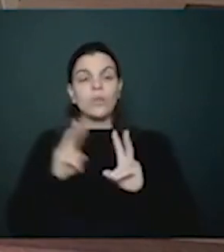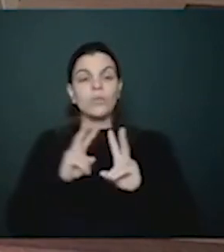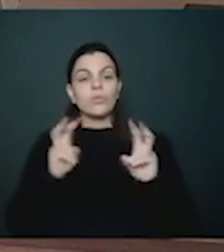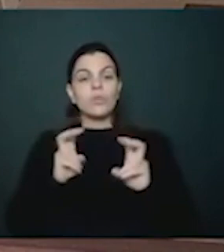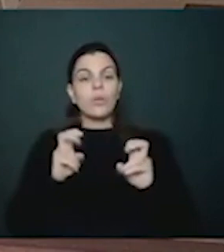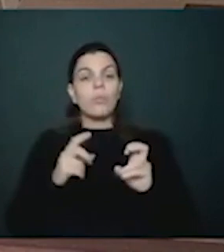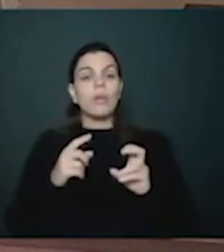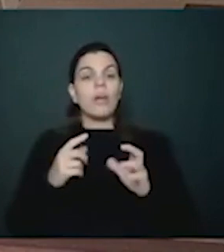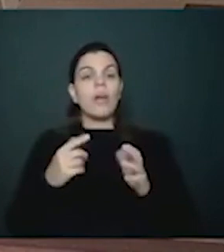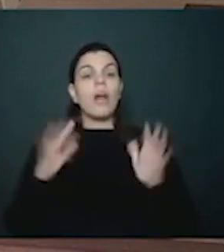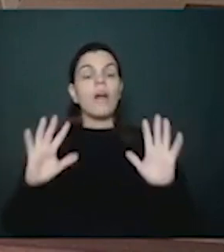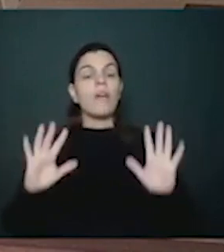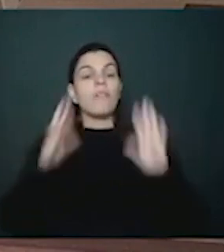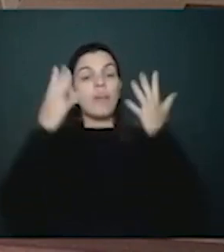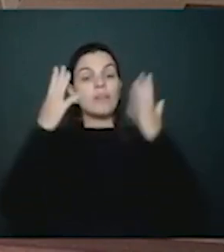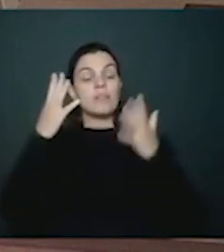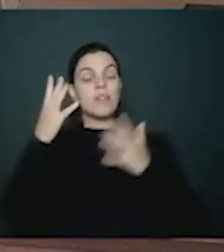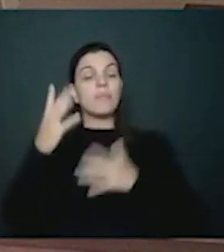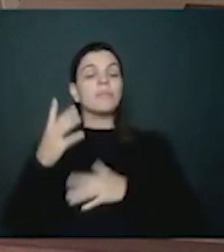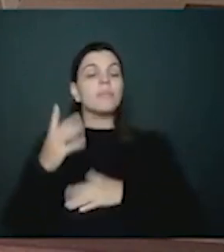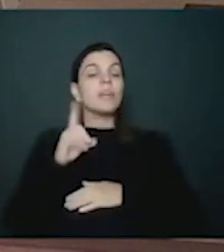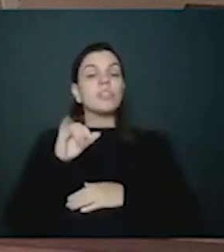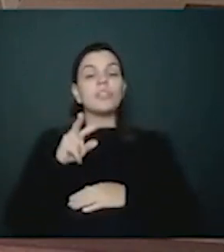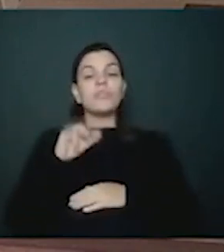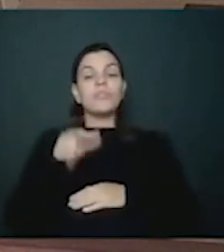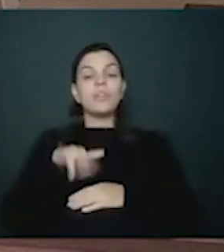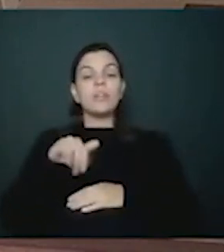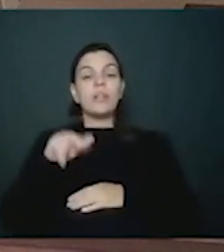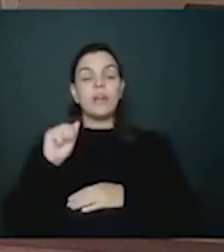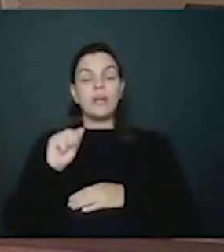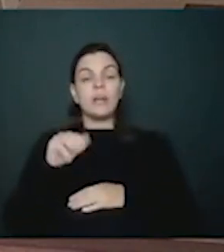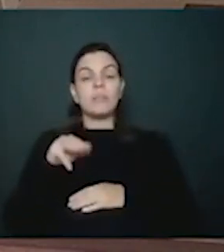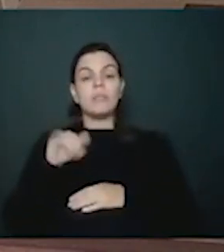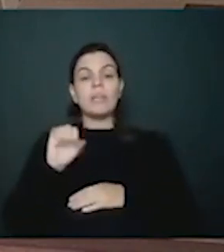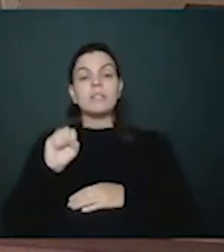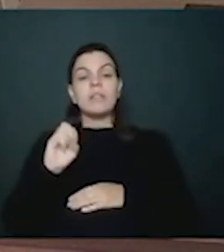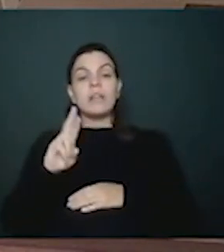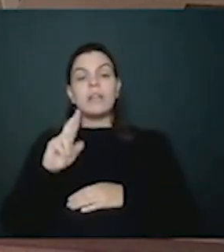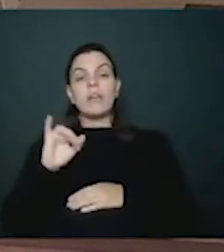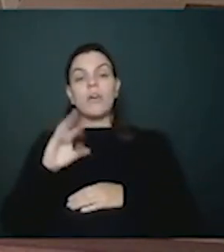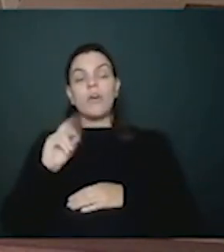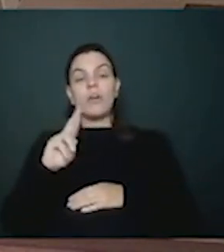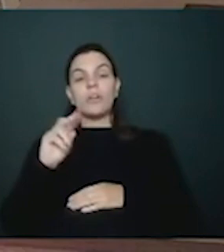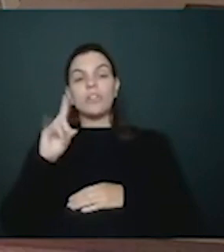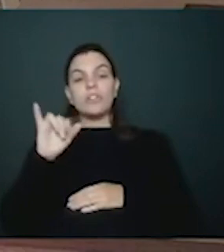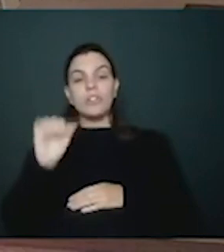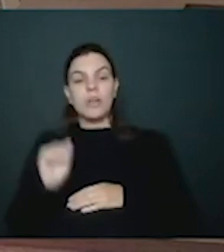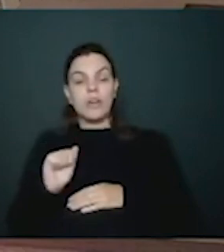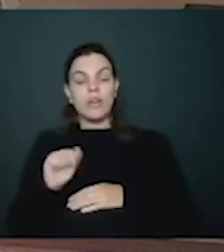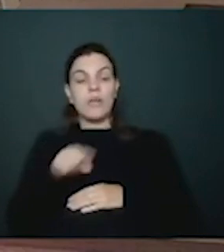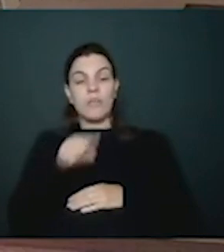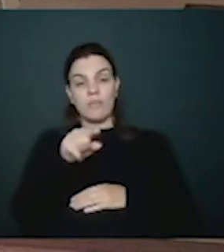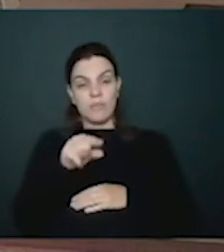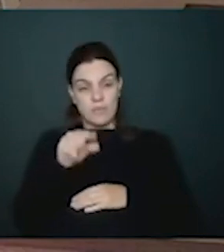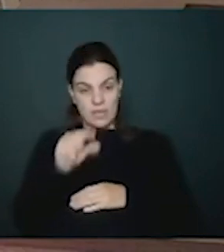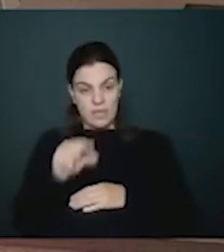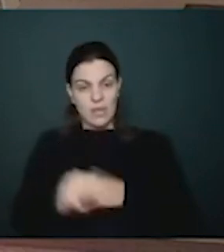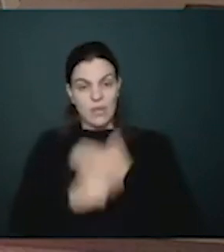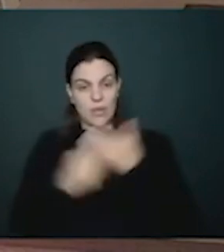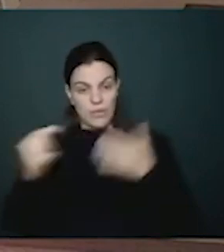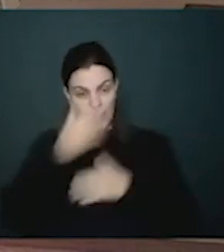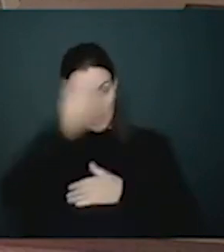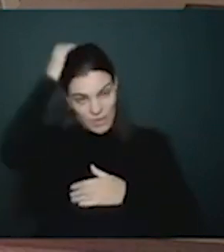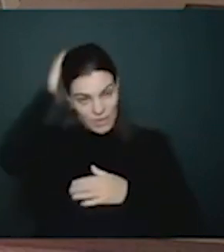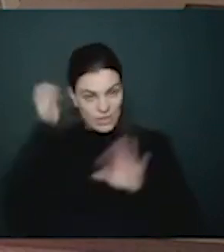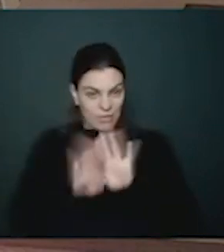Divina Misericórdia. Vossa Excelência, vereador Tito, também foi autor de outra lei, se Vossa Excelência talvez não se recorde,